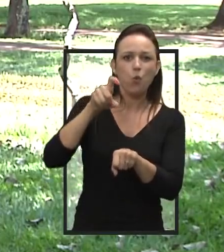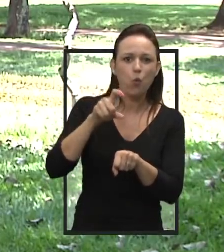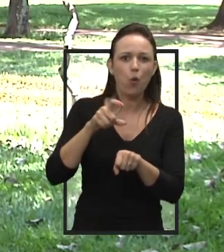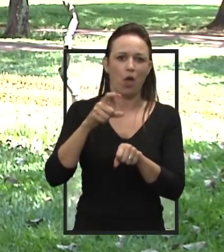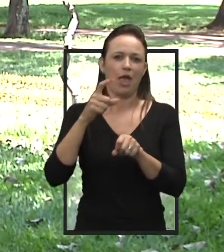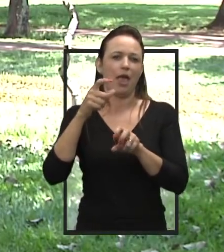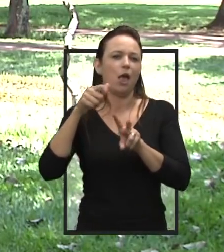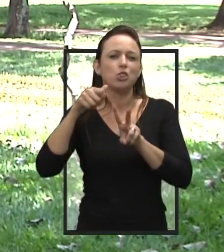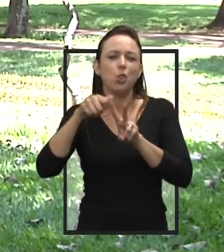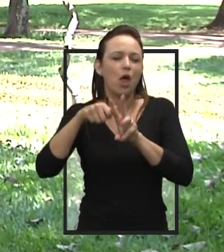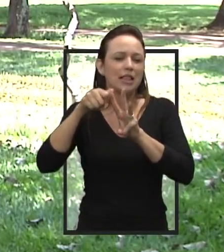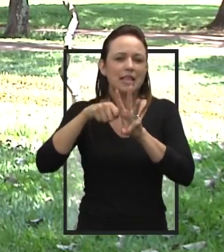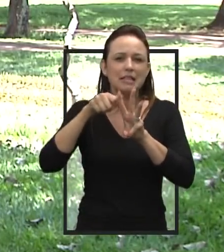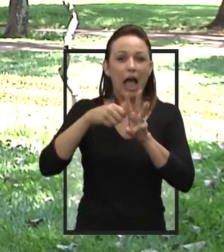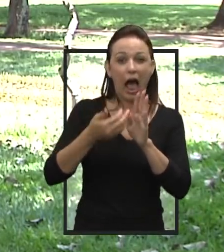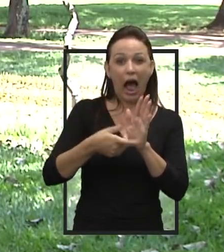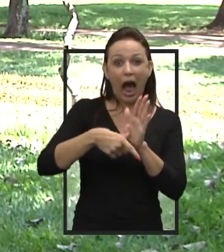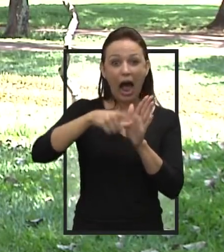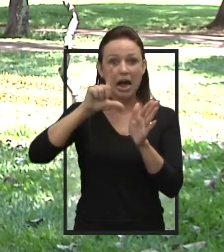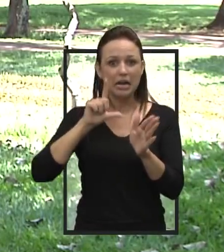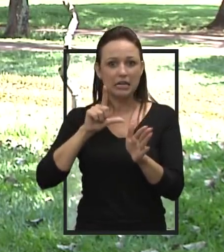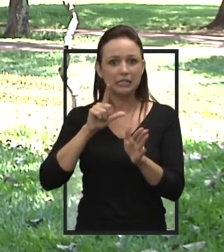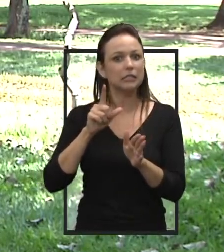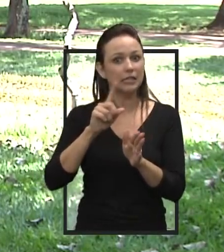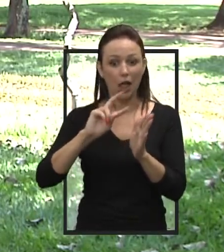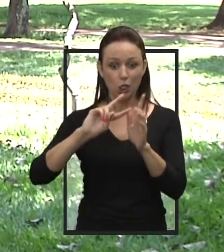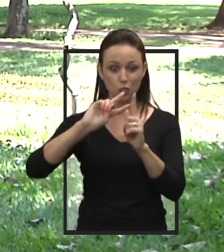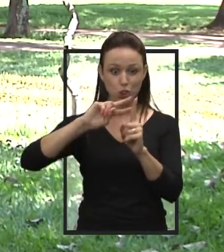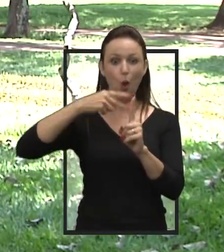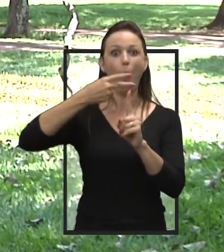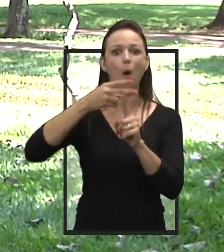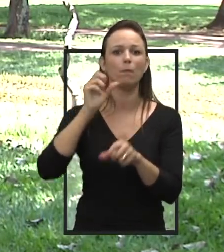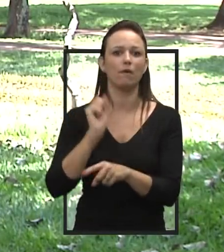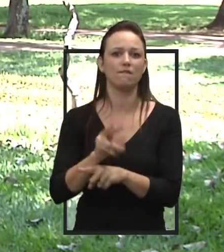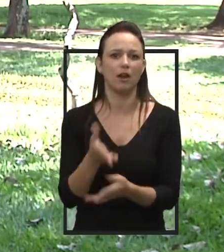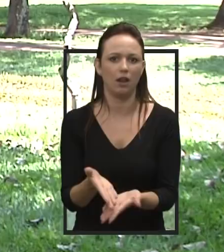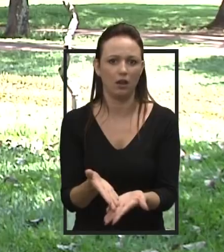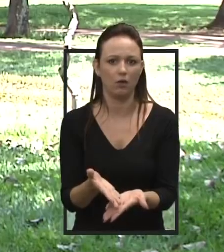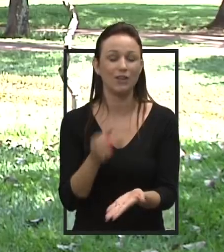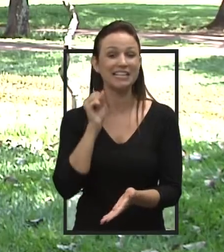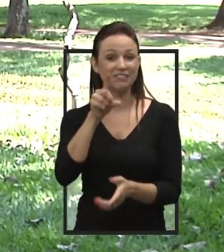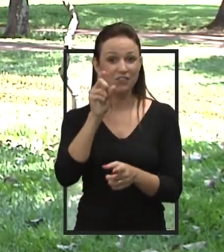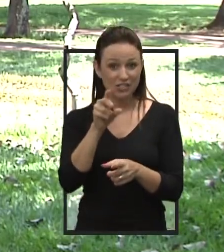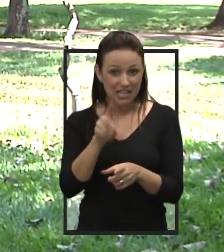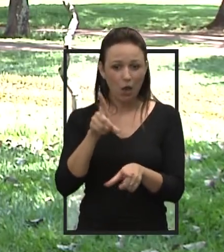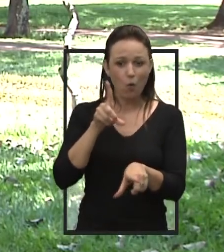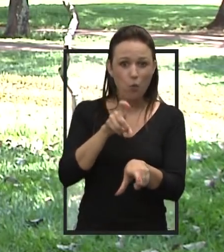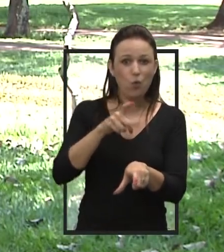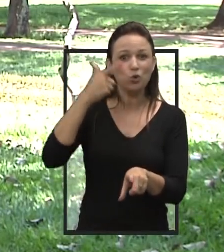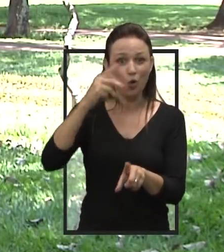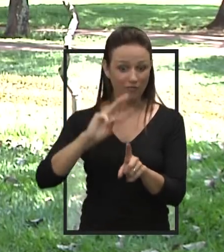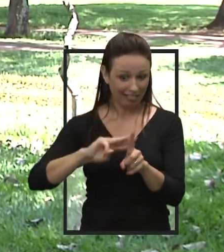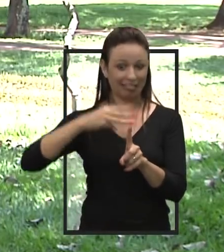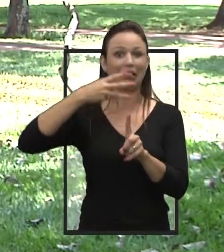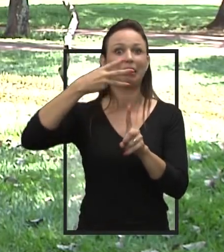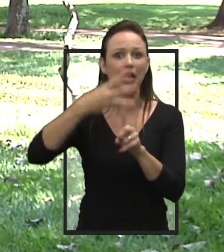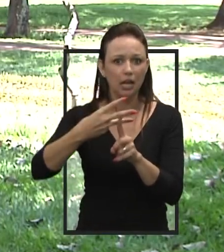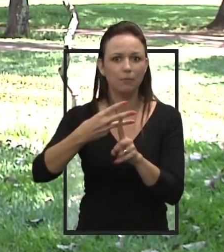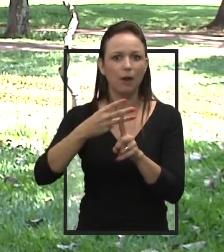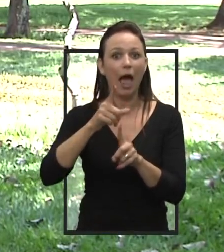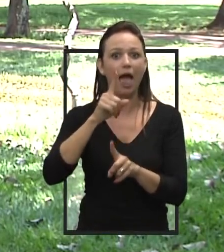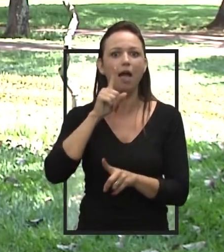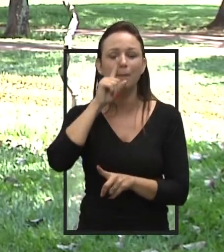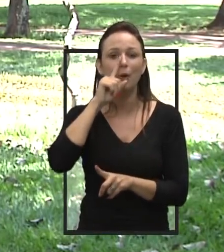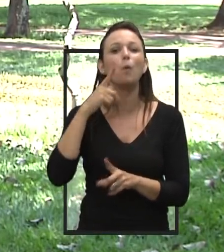menos de 3 meses, você vai ter o dobro do veneno no local. Se você aplicar de novo, você vai ter o triplo. E aí ele